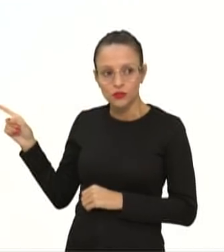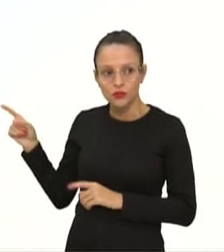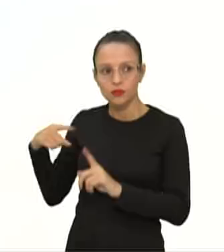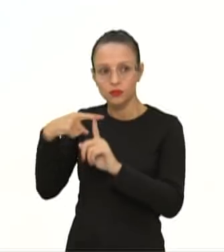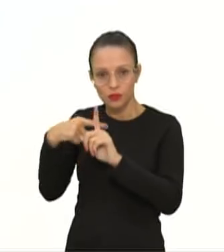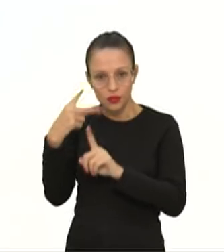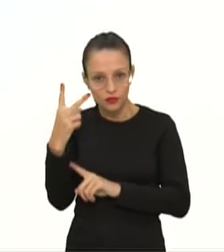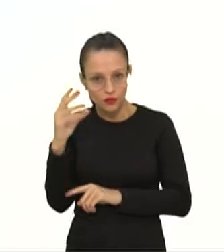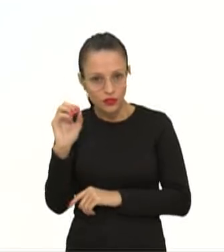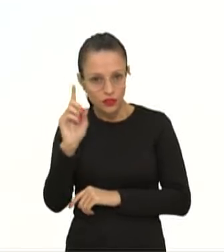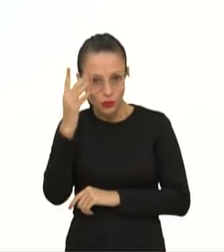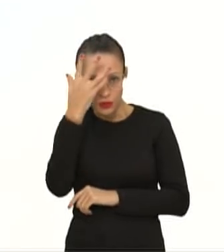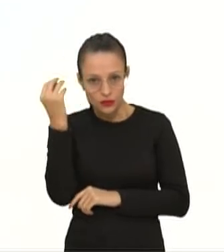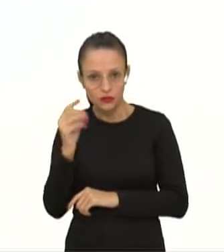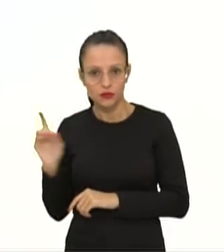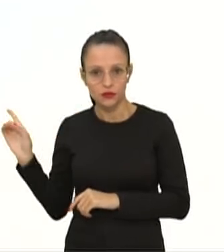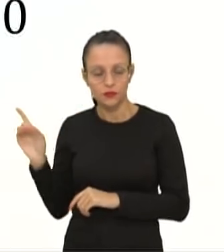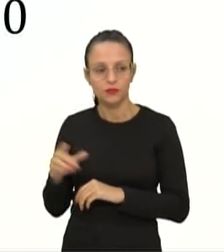tá? Não esqueça disso.